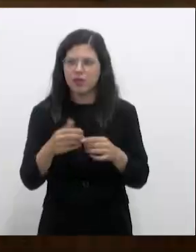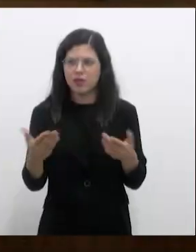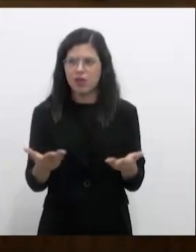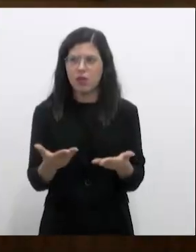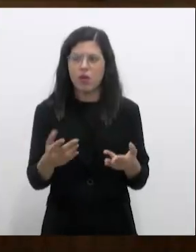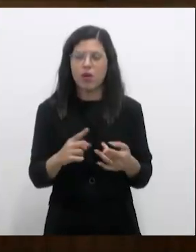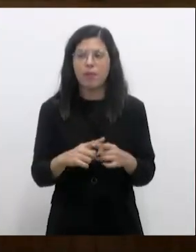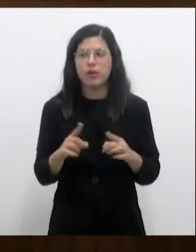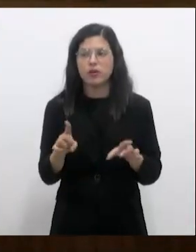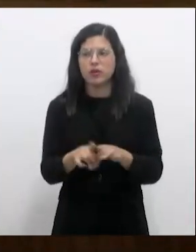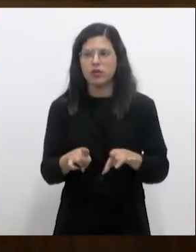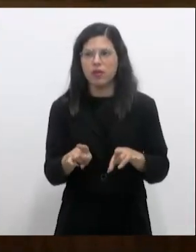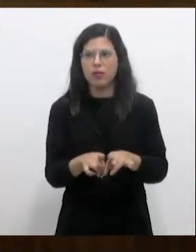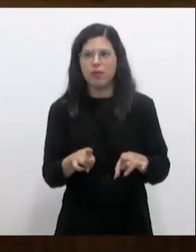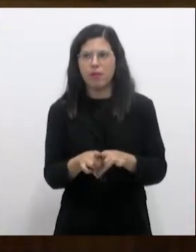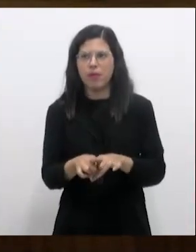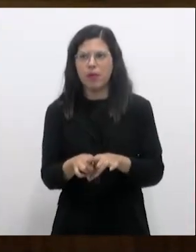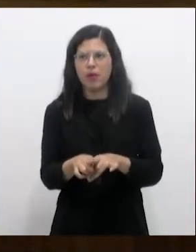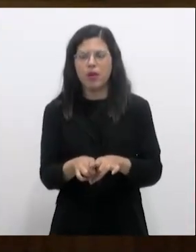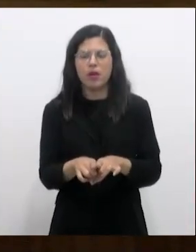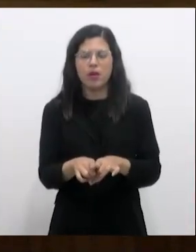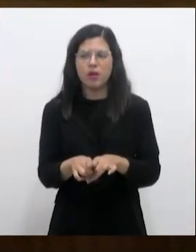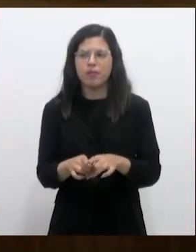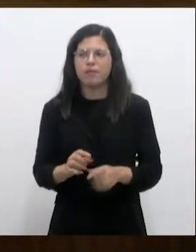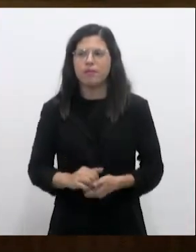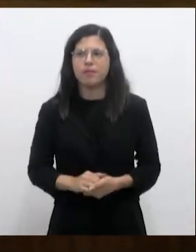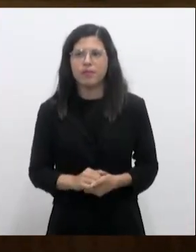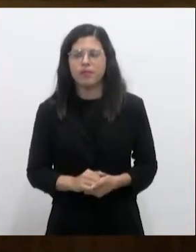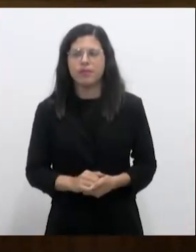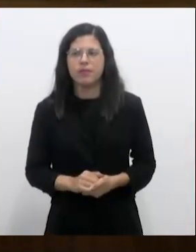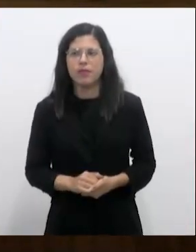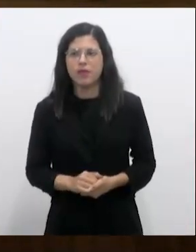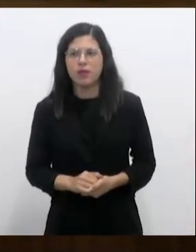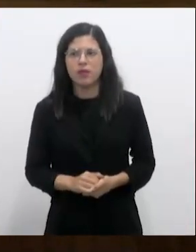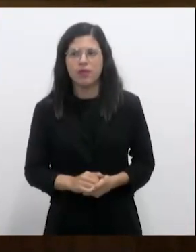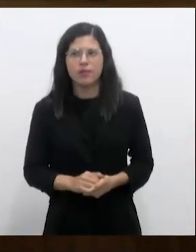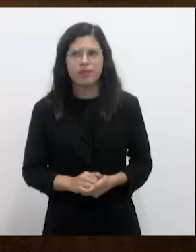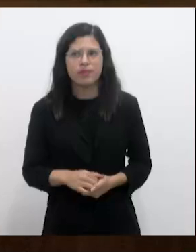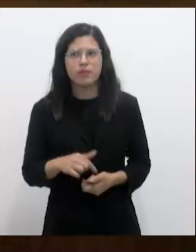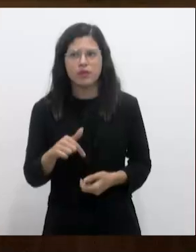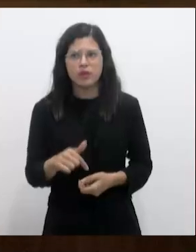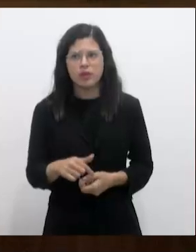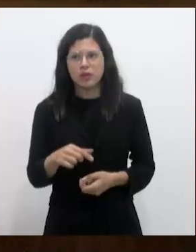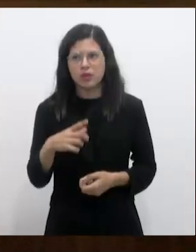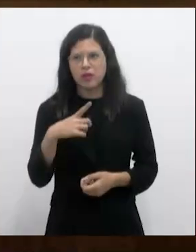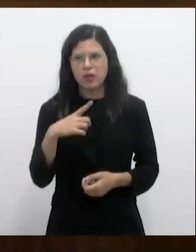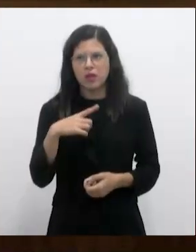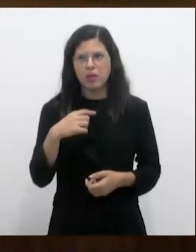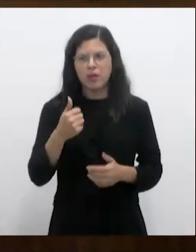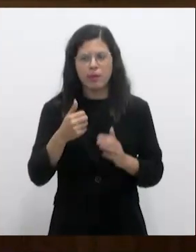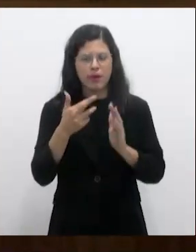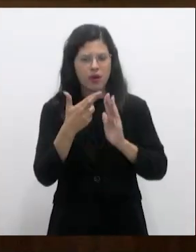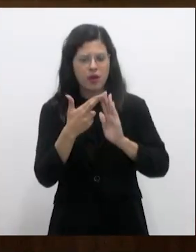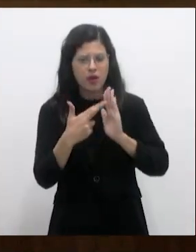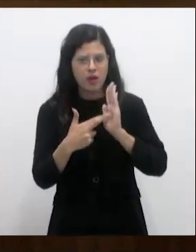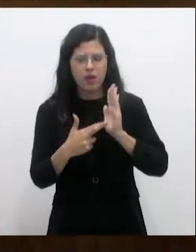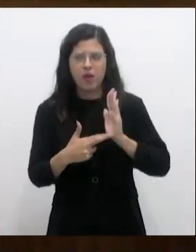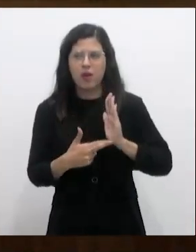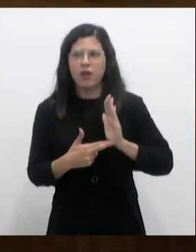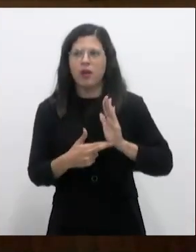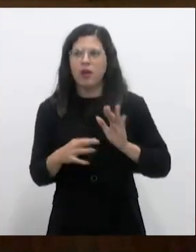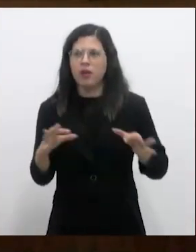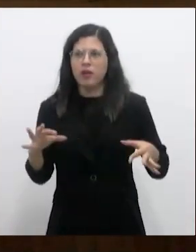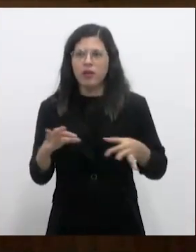mas também, 21 anos de SAMU, mas também por estarmos aí colocando o primeiro protocolo referente